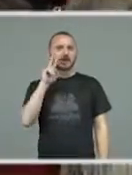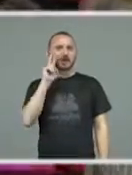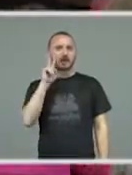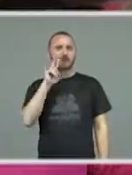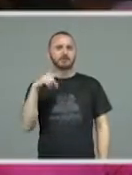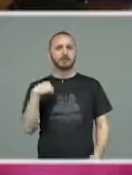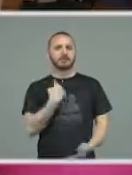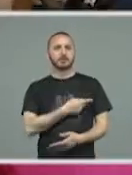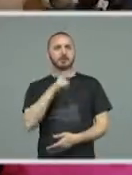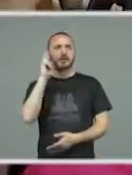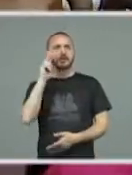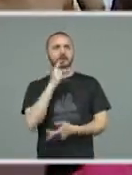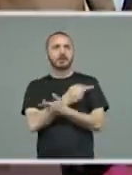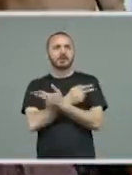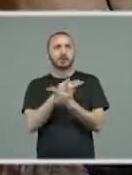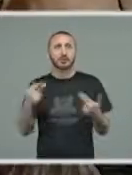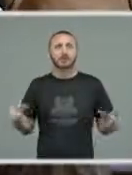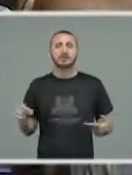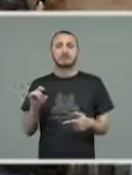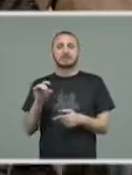seca. Saiamos daqui